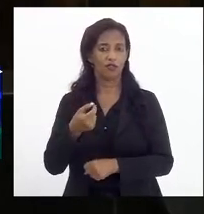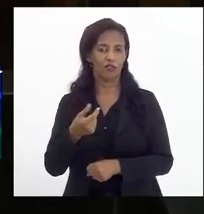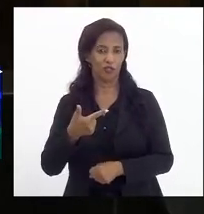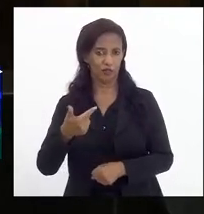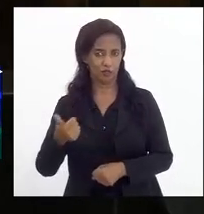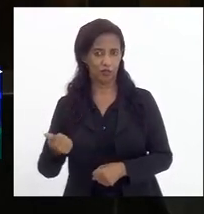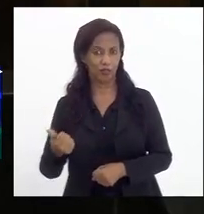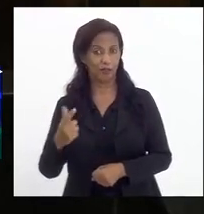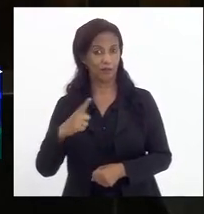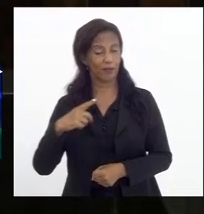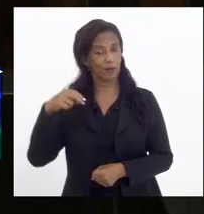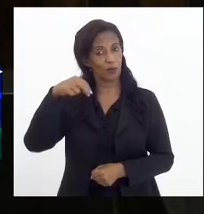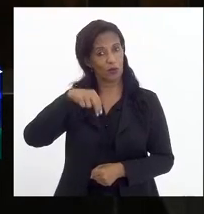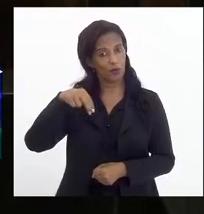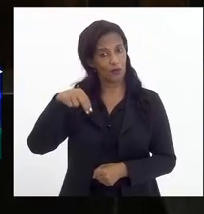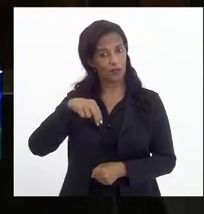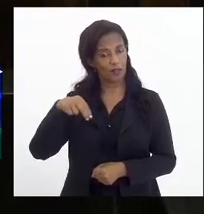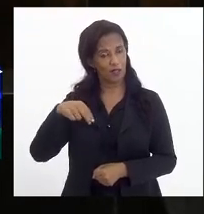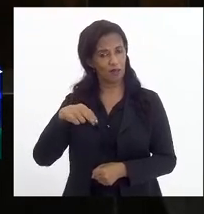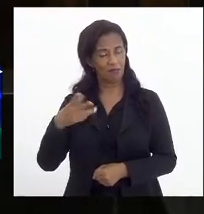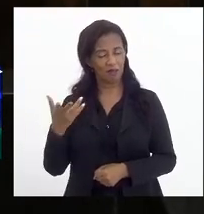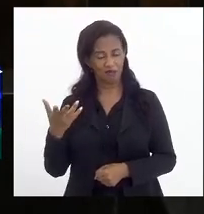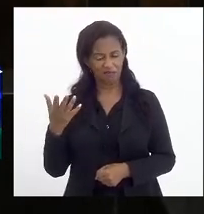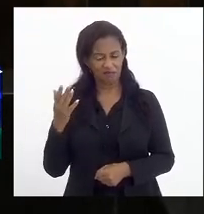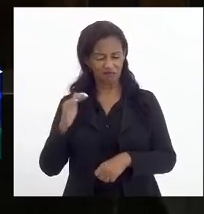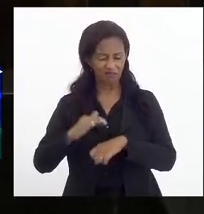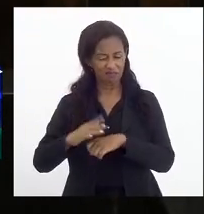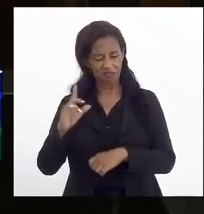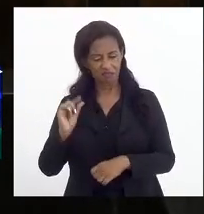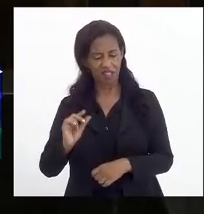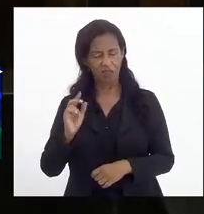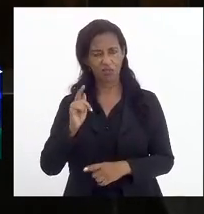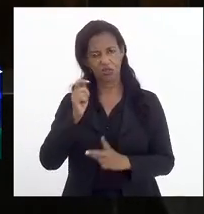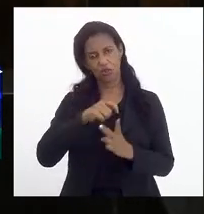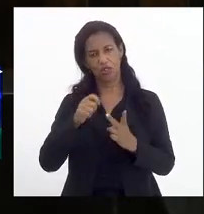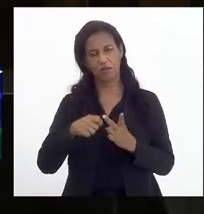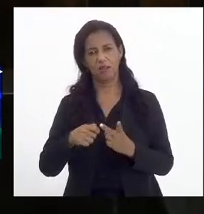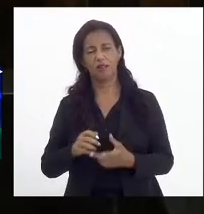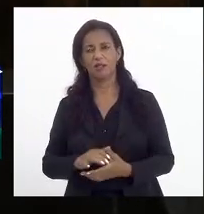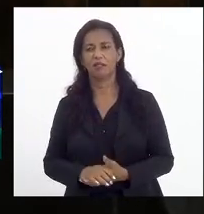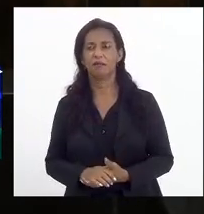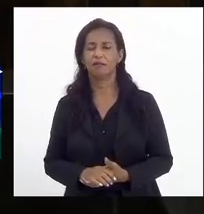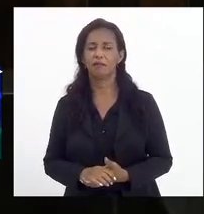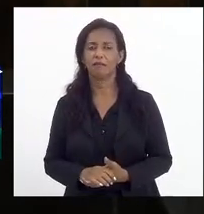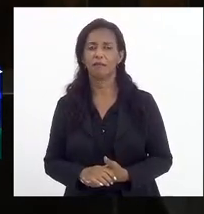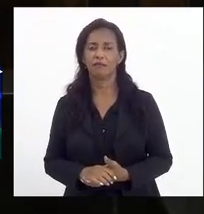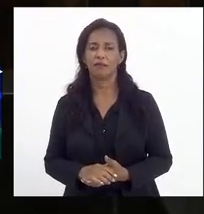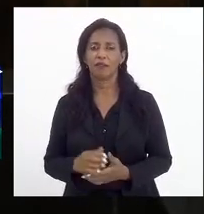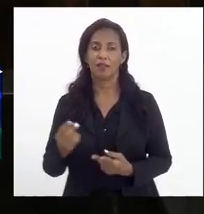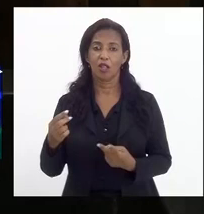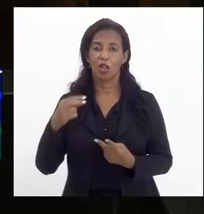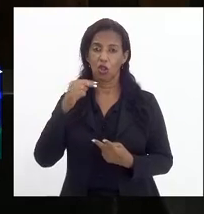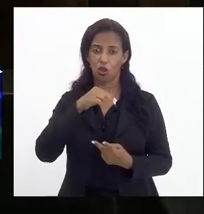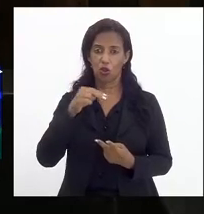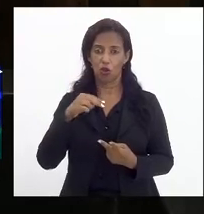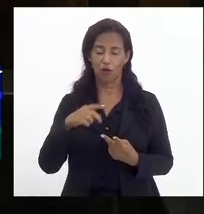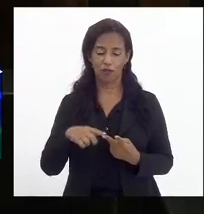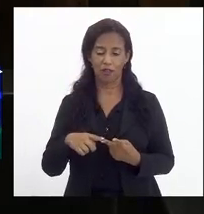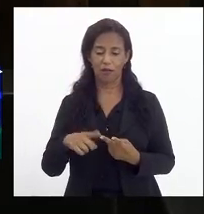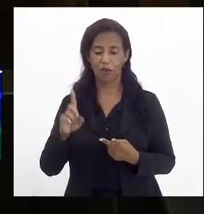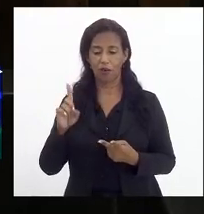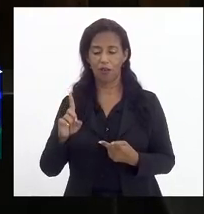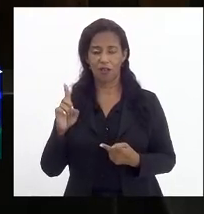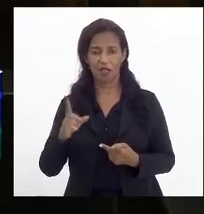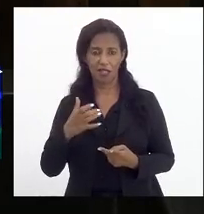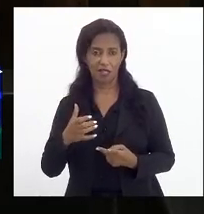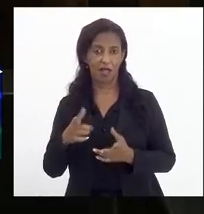nós temos o mês Novembro nem dois meses um pouco menos a parte de Dezembro porque antes do Natal